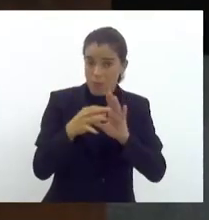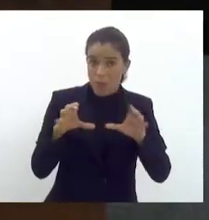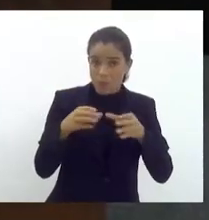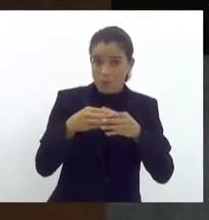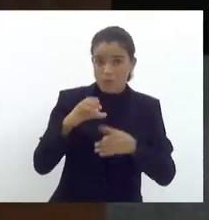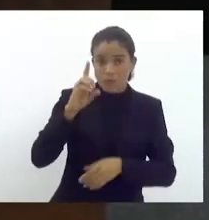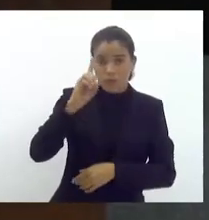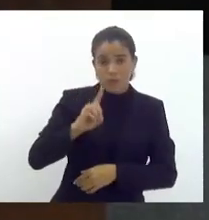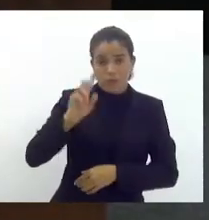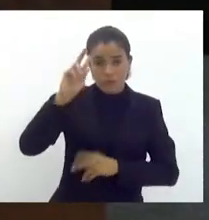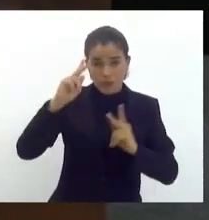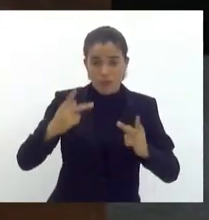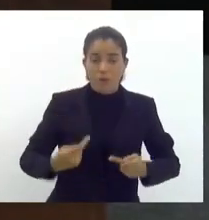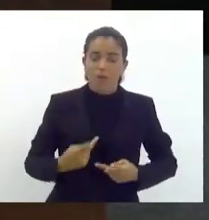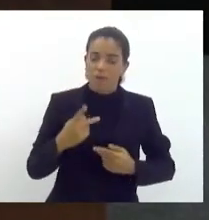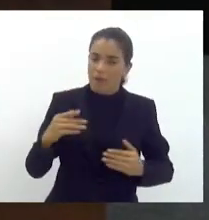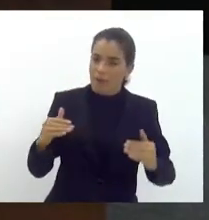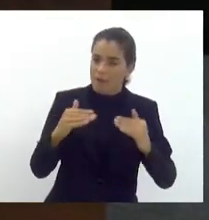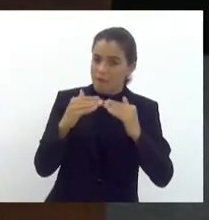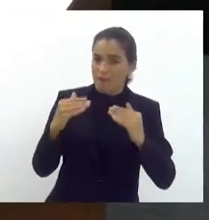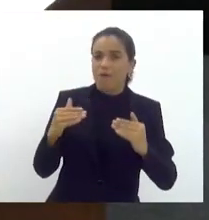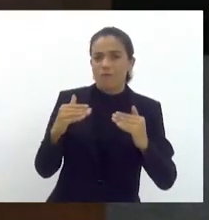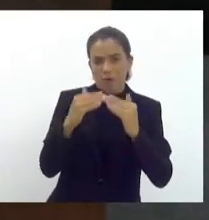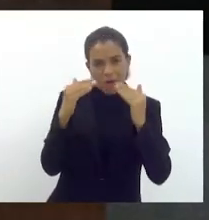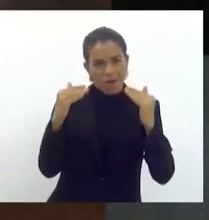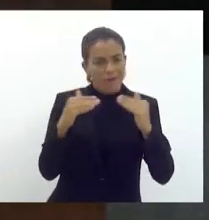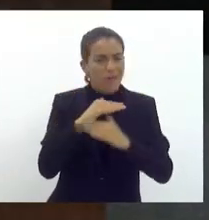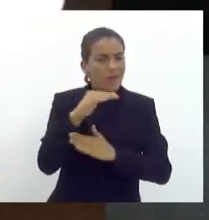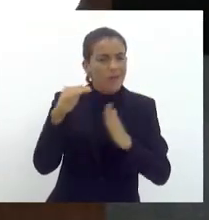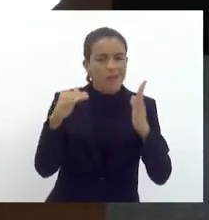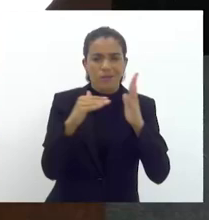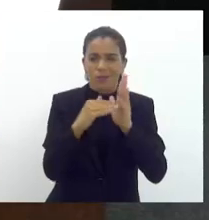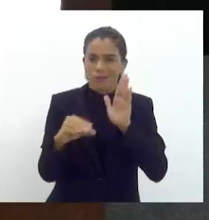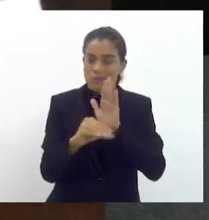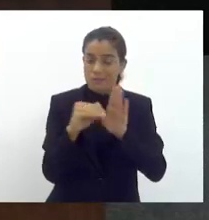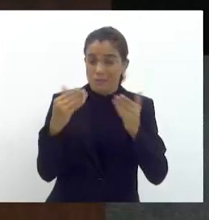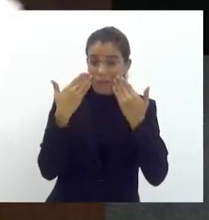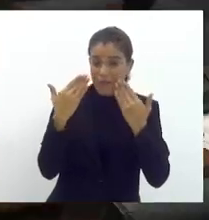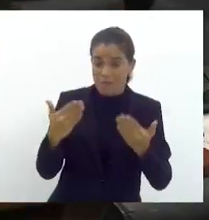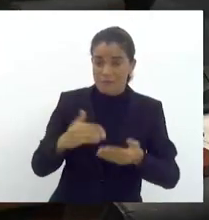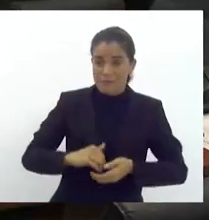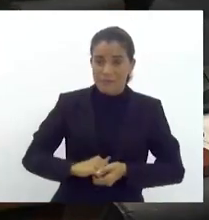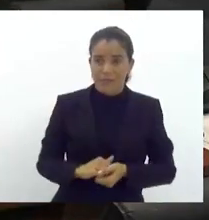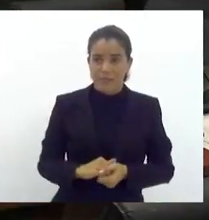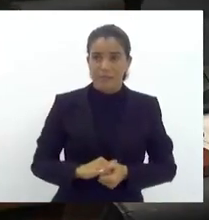de Direitos Humanos é favorável a todas as emendas apresentadas